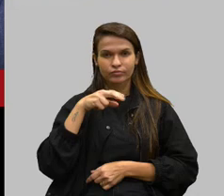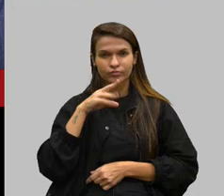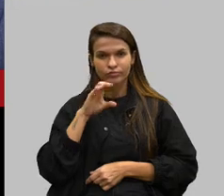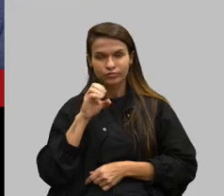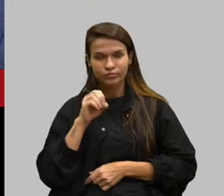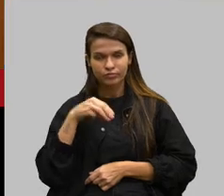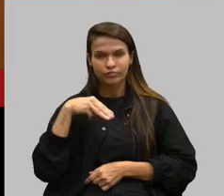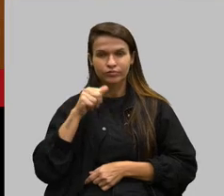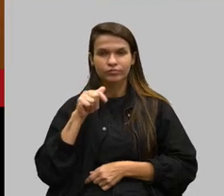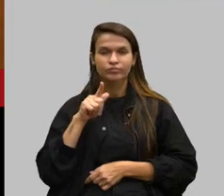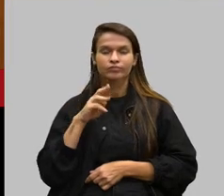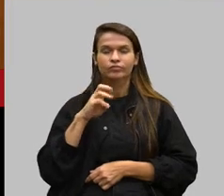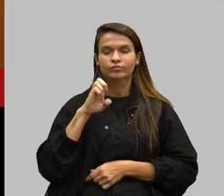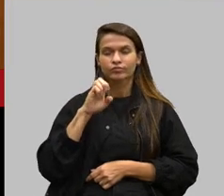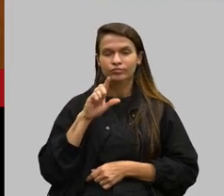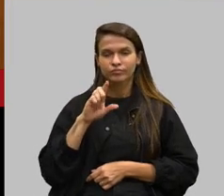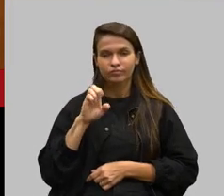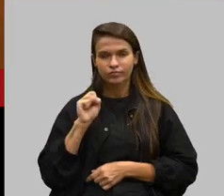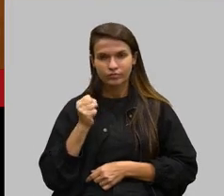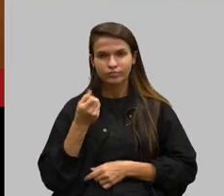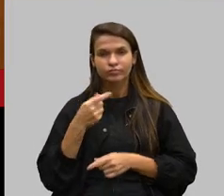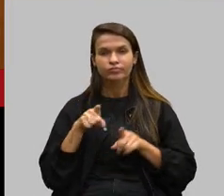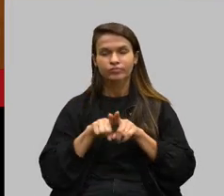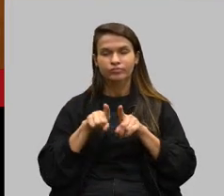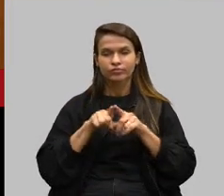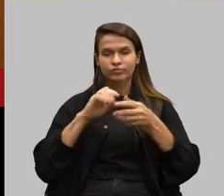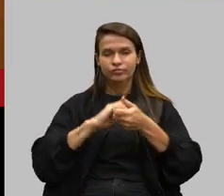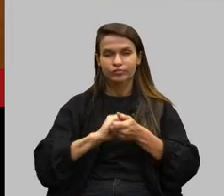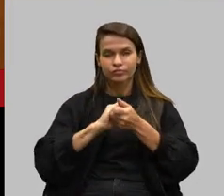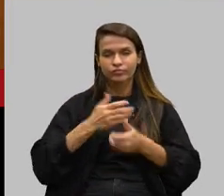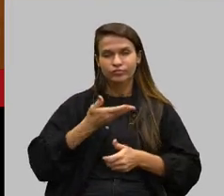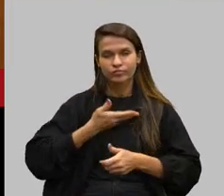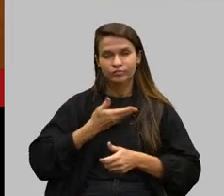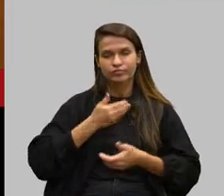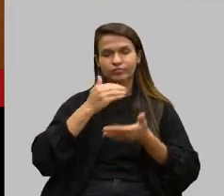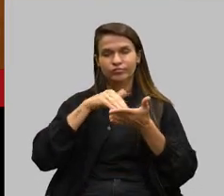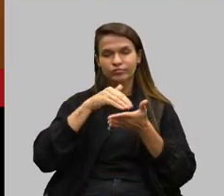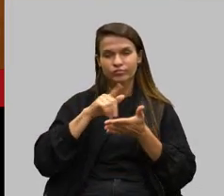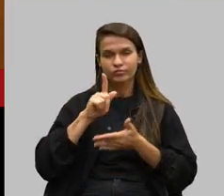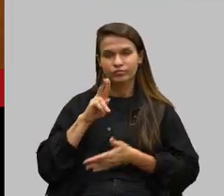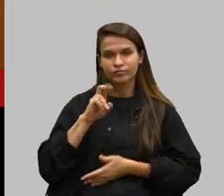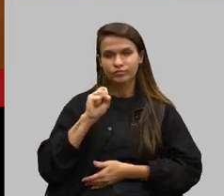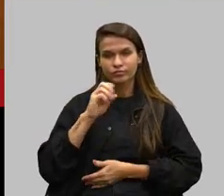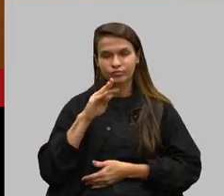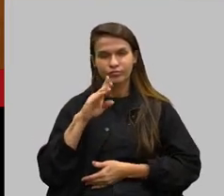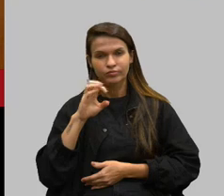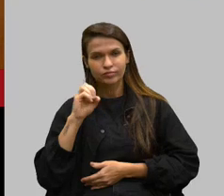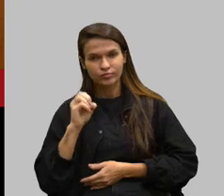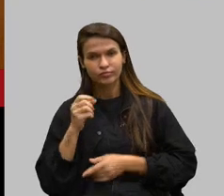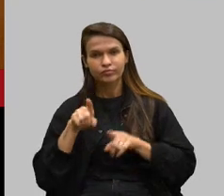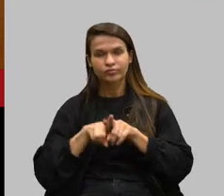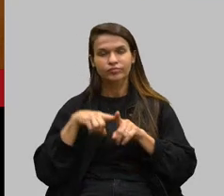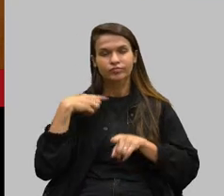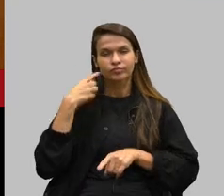Magalhães também cumprimentar os colegas secretários Gustavo Valadares Deputado dessa casa